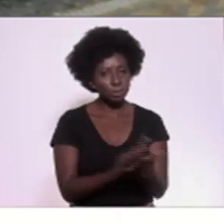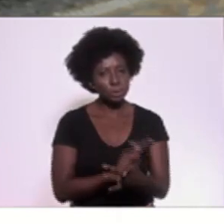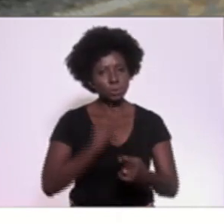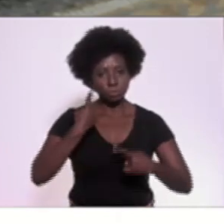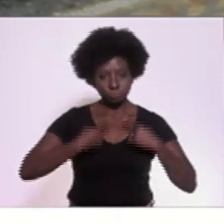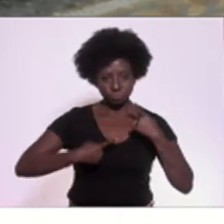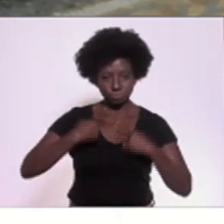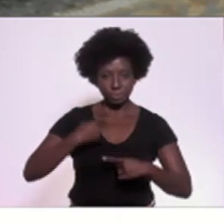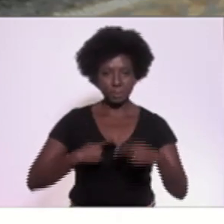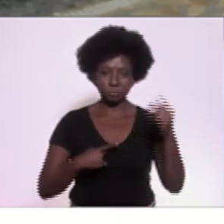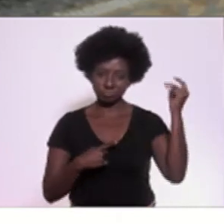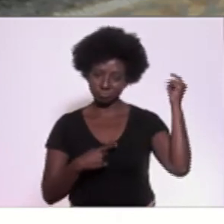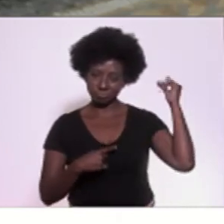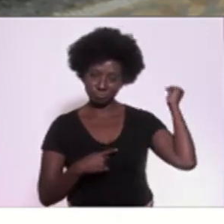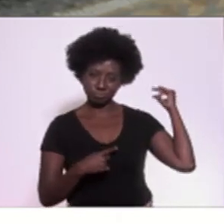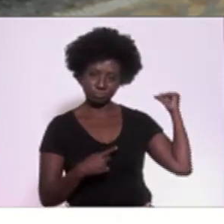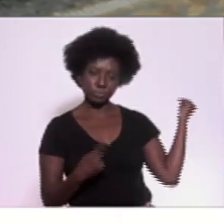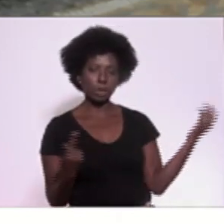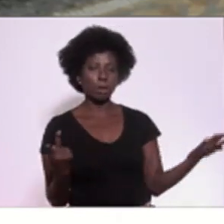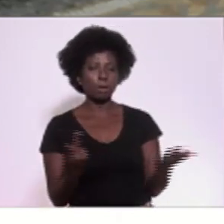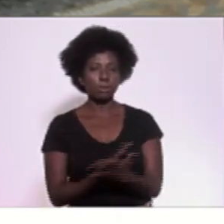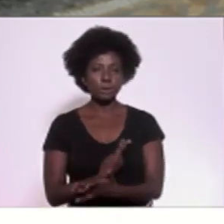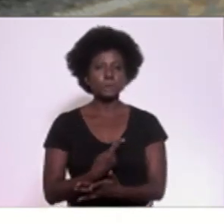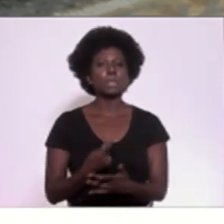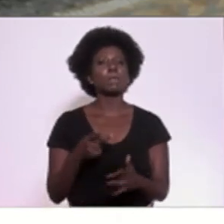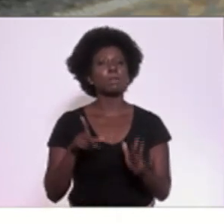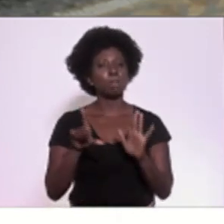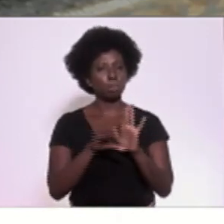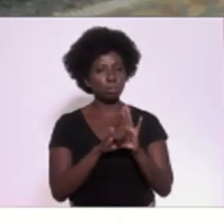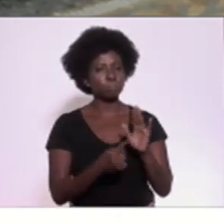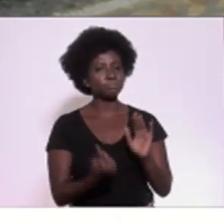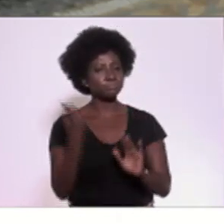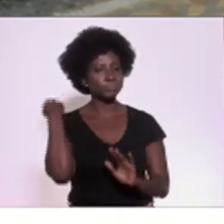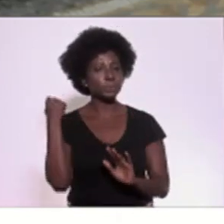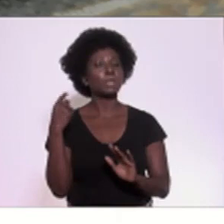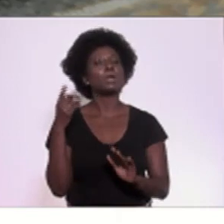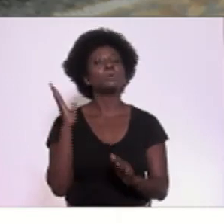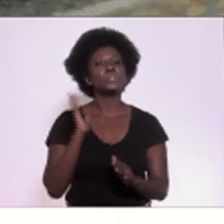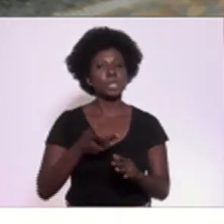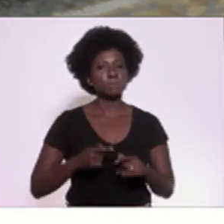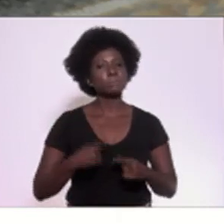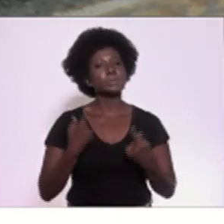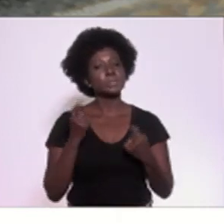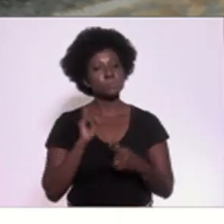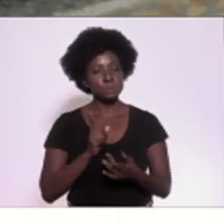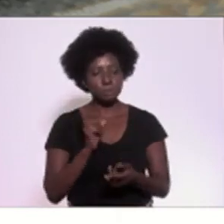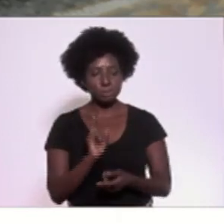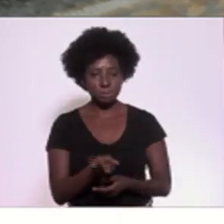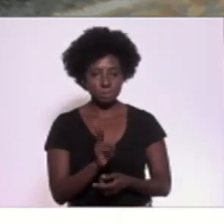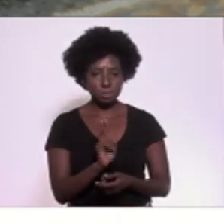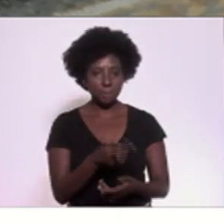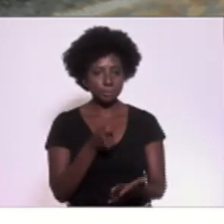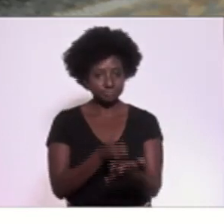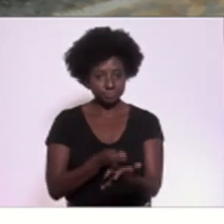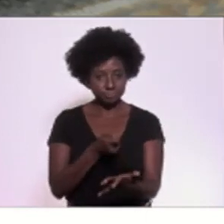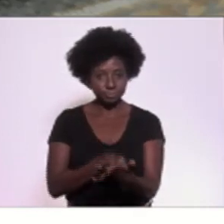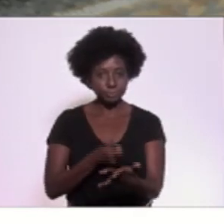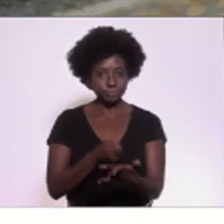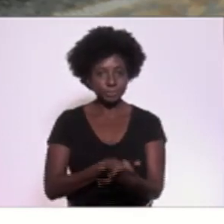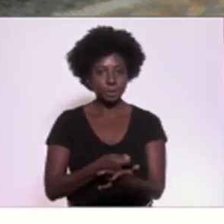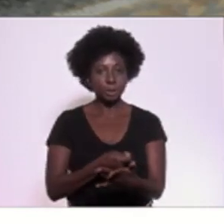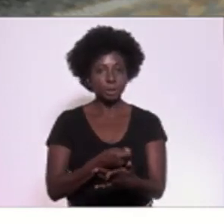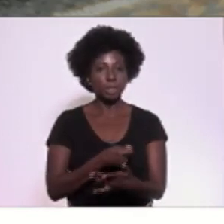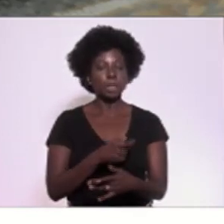antigo na Comissão de Educação, que desde a legislatura passada eu tenho feito questão de provocar, o Estado do Rio de Janeiro,